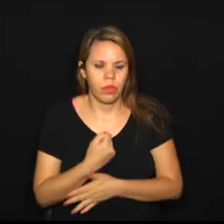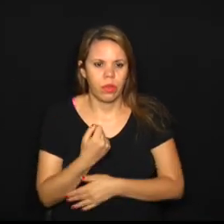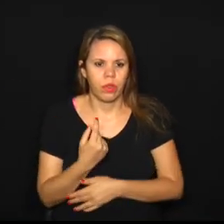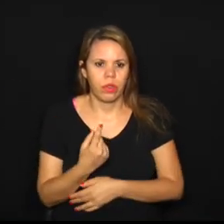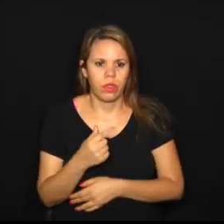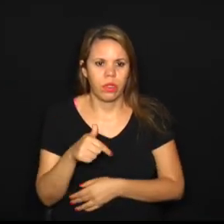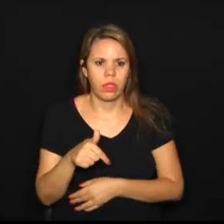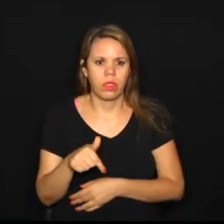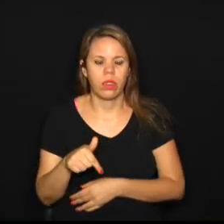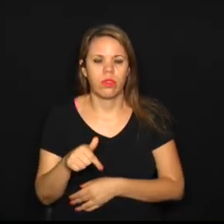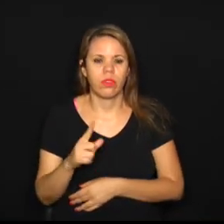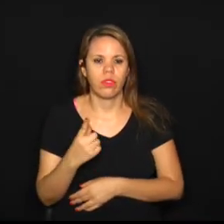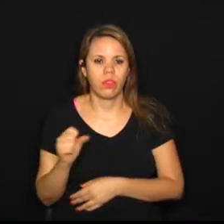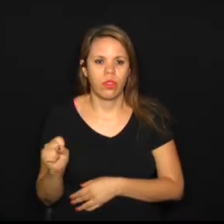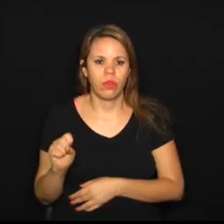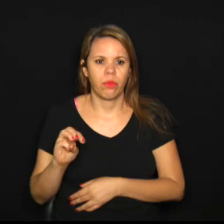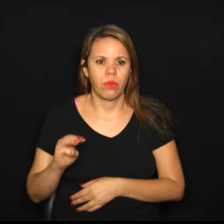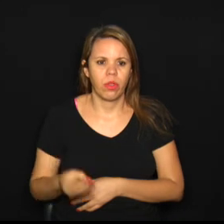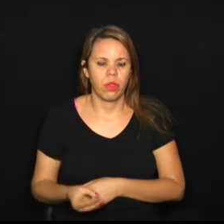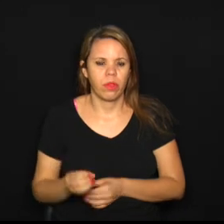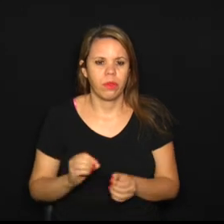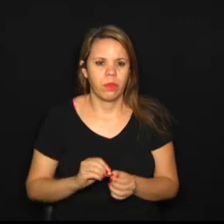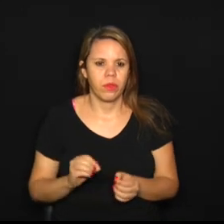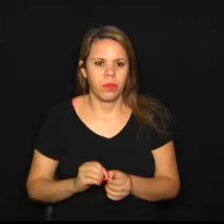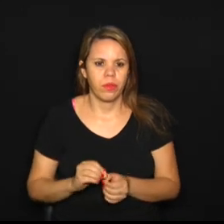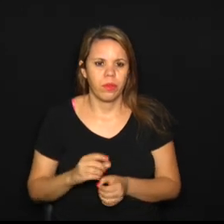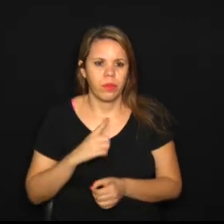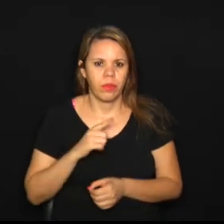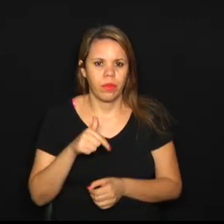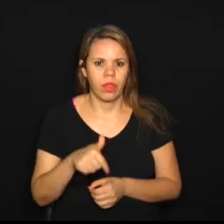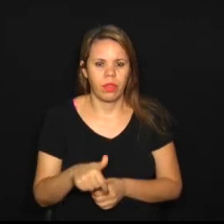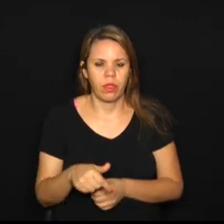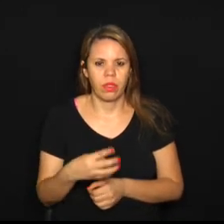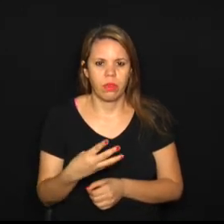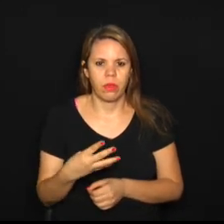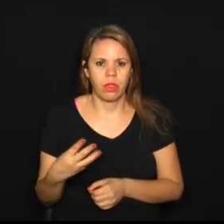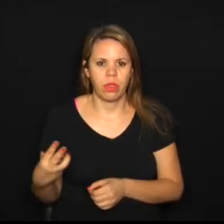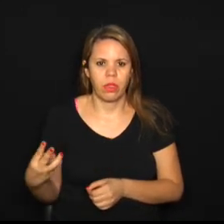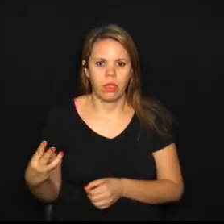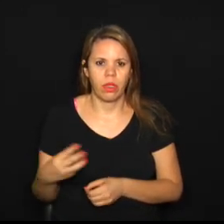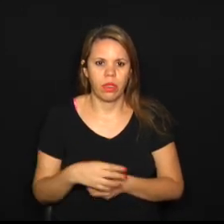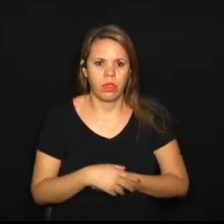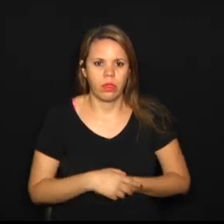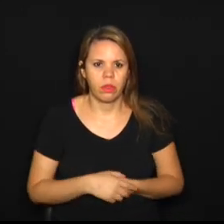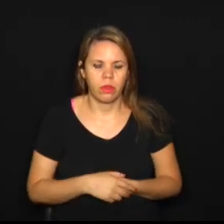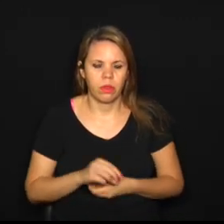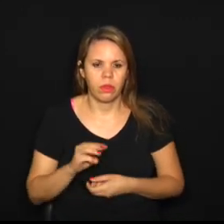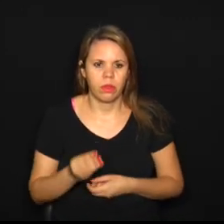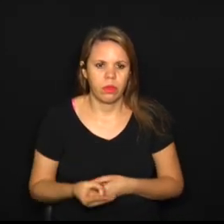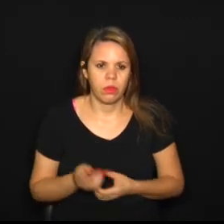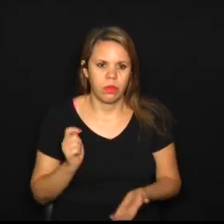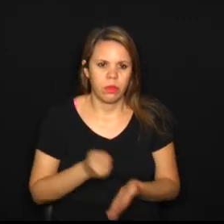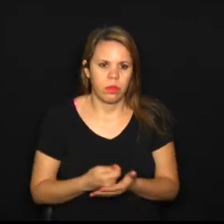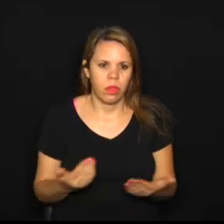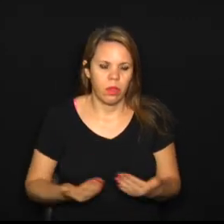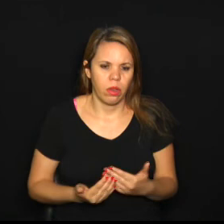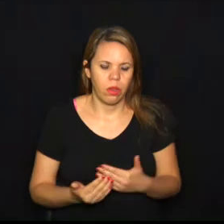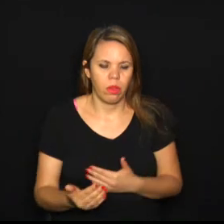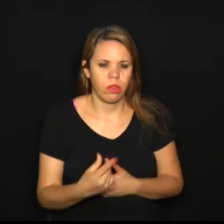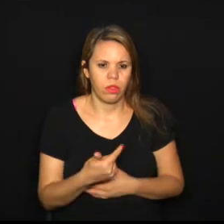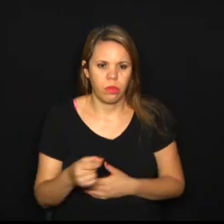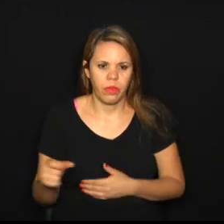718 milhões, que somado ao saldo que já vinha, 746.200.000 é o saldo para ser pago agora em